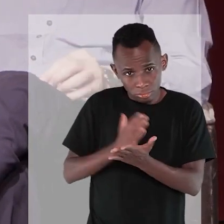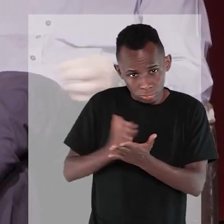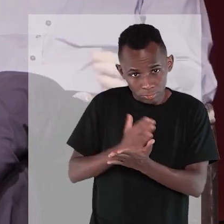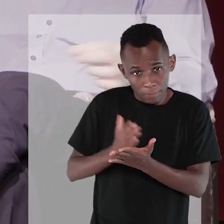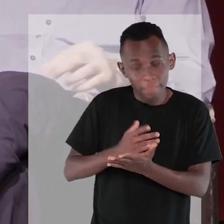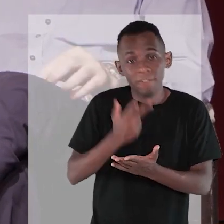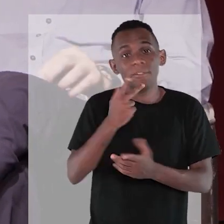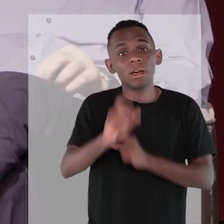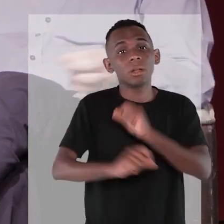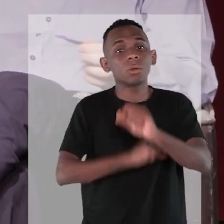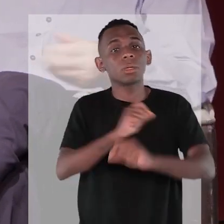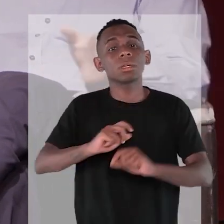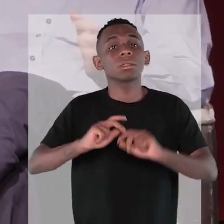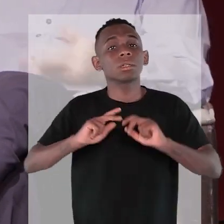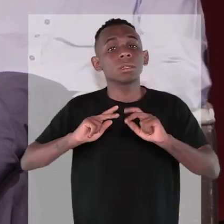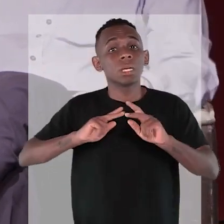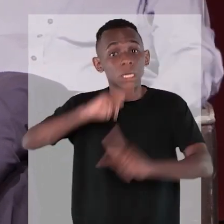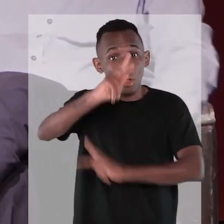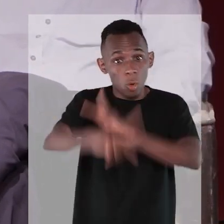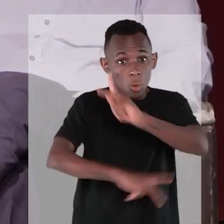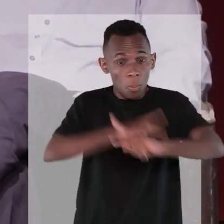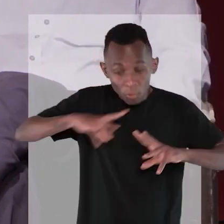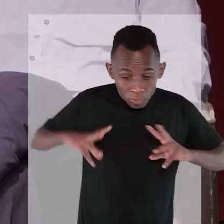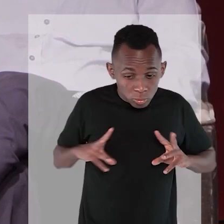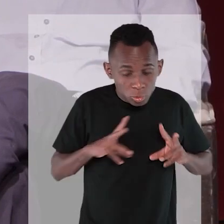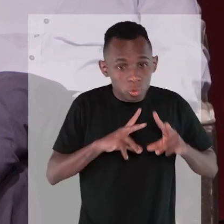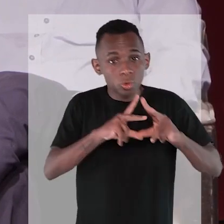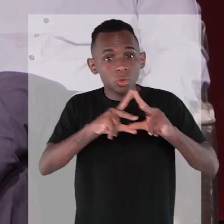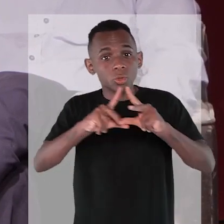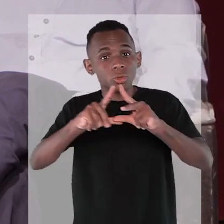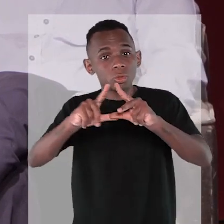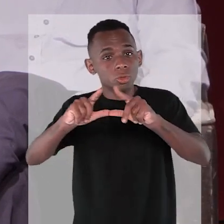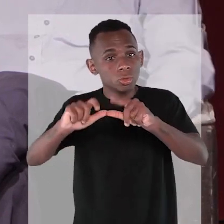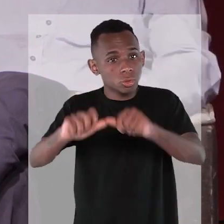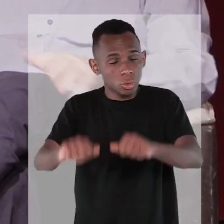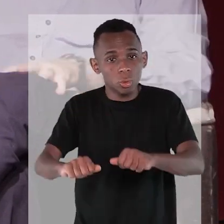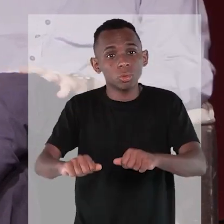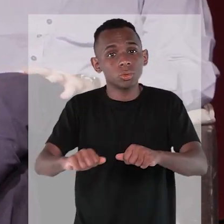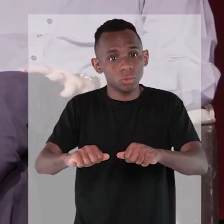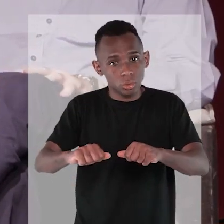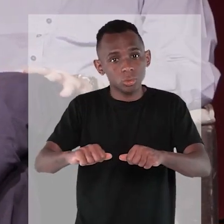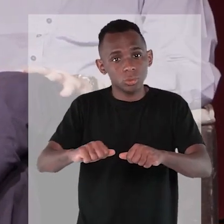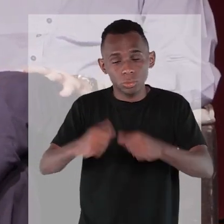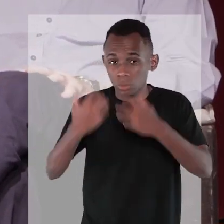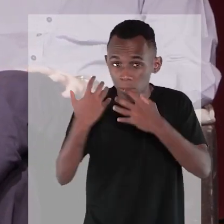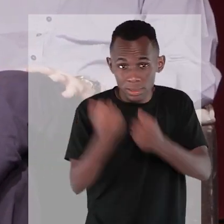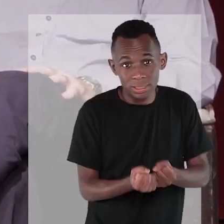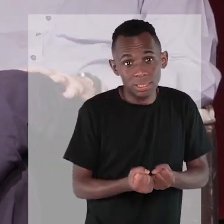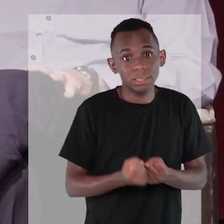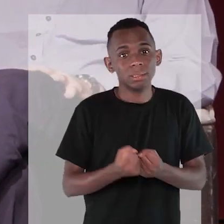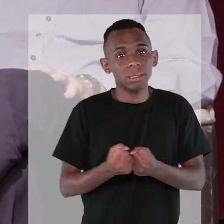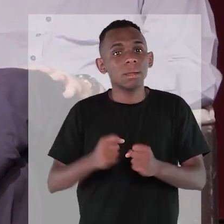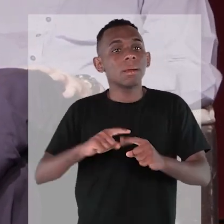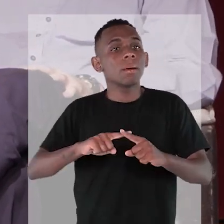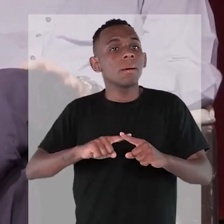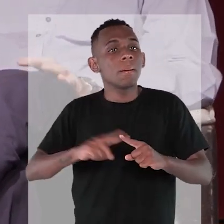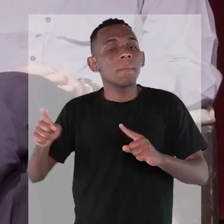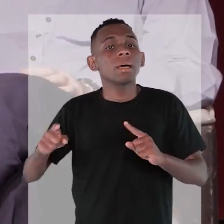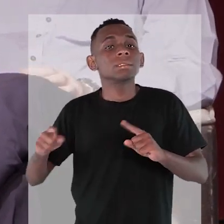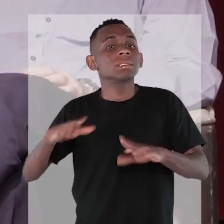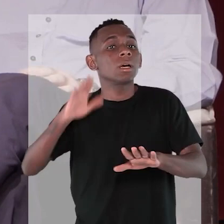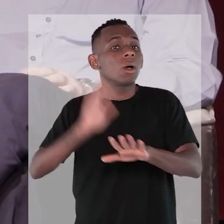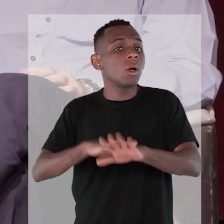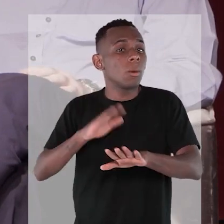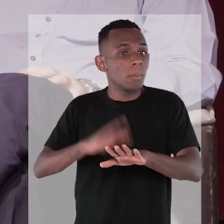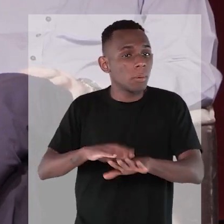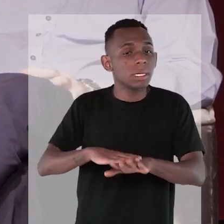humanidade inteira diz se contrapor à besta, mas usa o signo da besta e carrega o